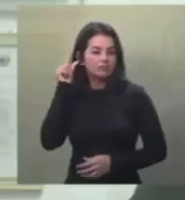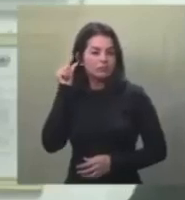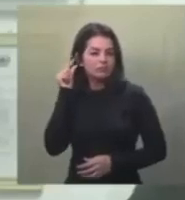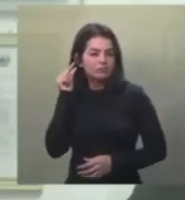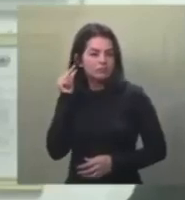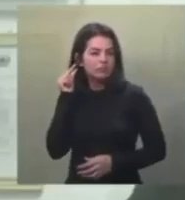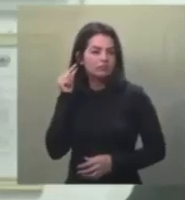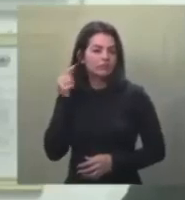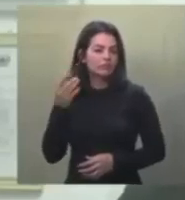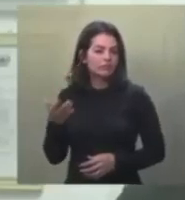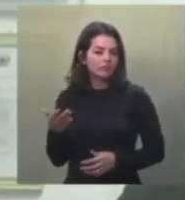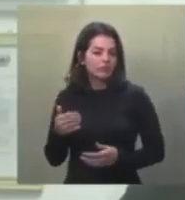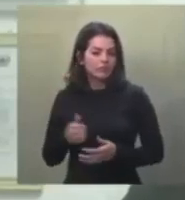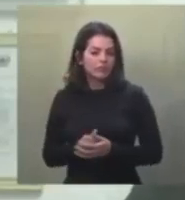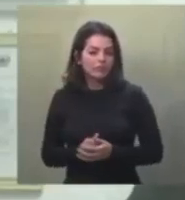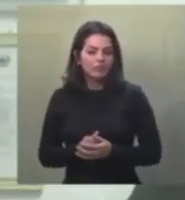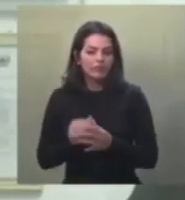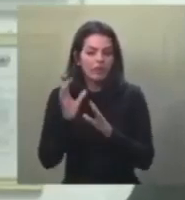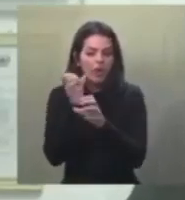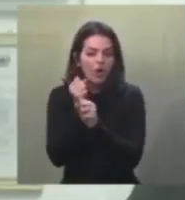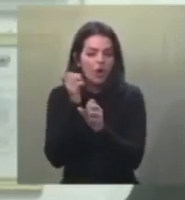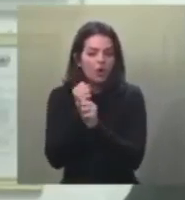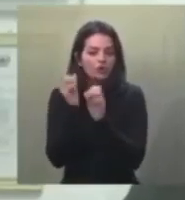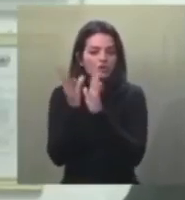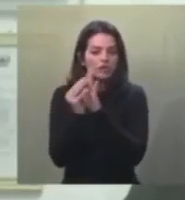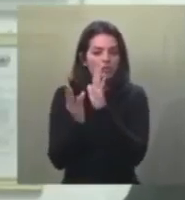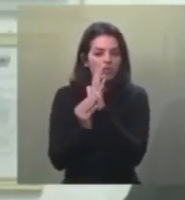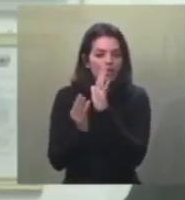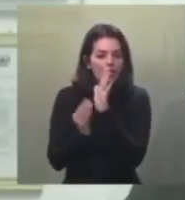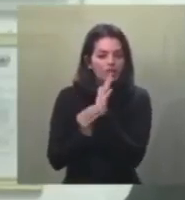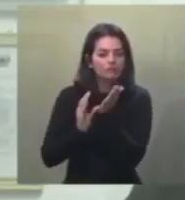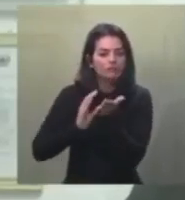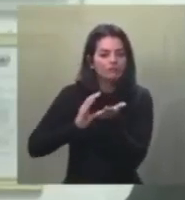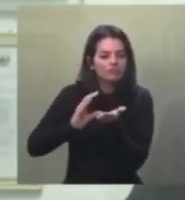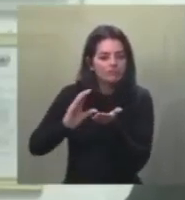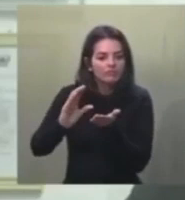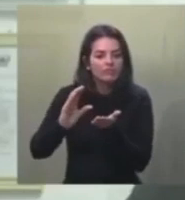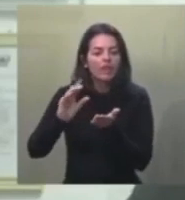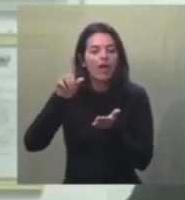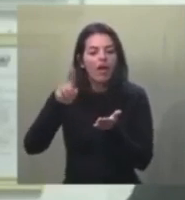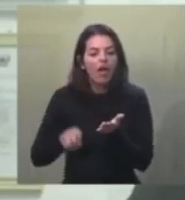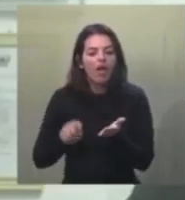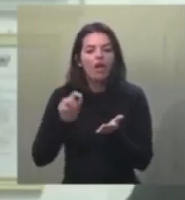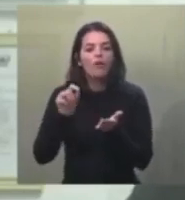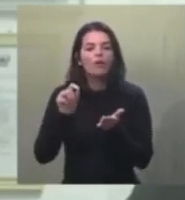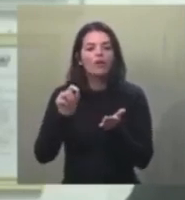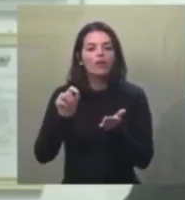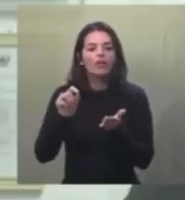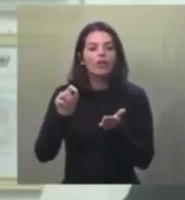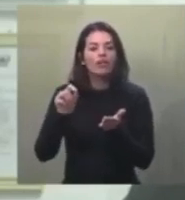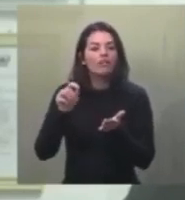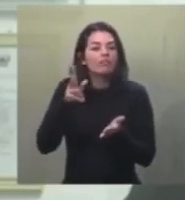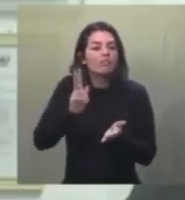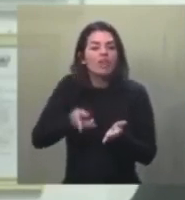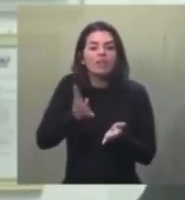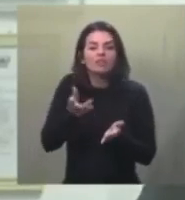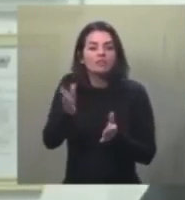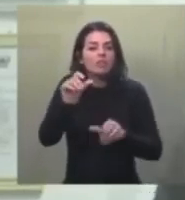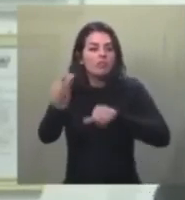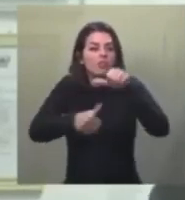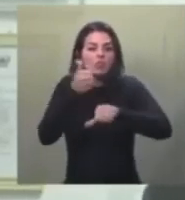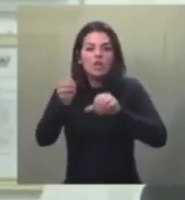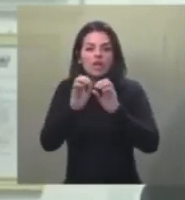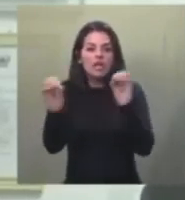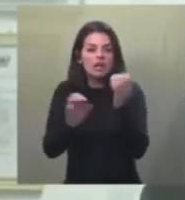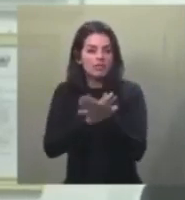Esse orçamento não tem muito jeito. Ele é a cara do governo Bolsonaro. Ouviu todo mundo. Pau que nasce torto, morre torto. Então, é